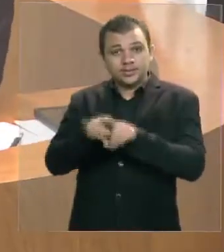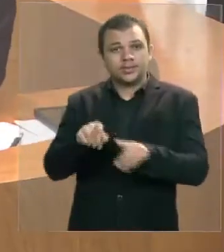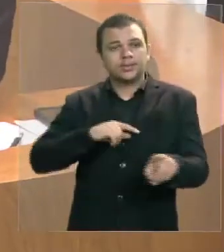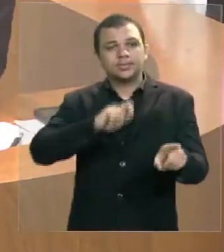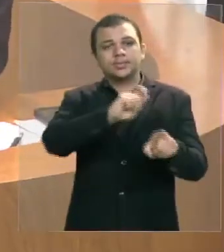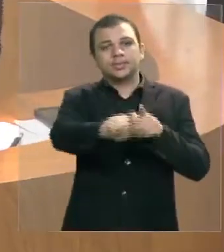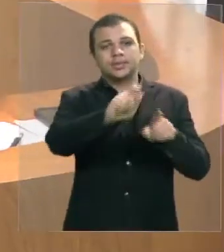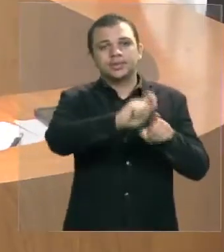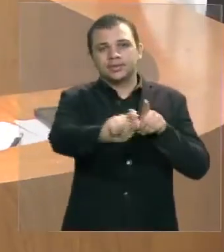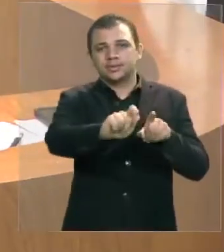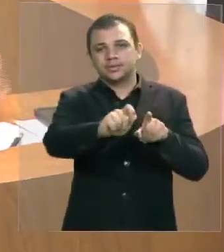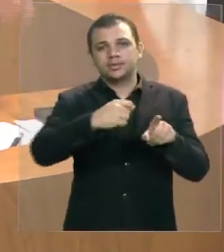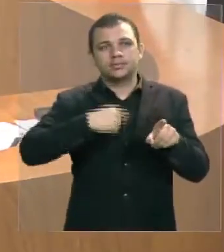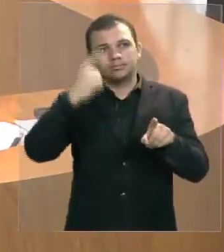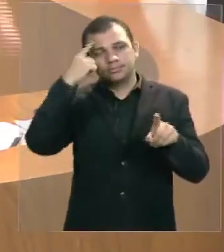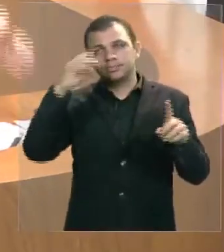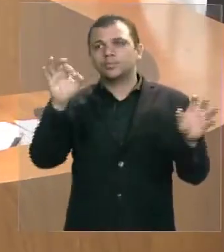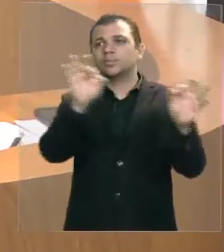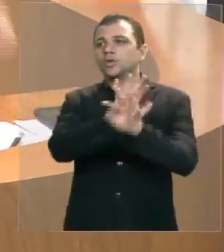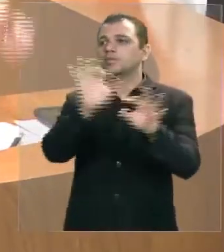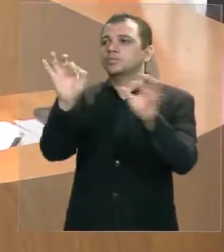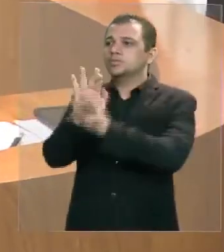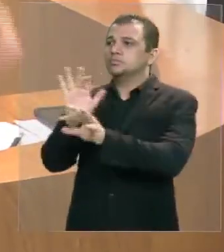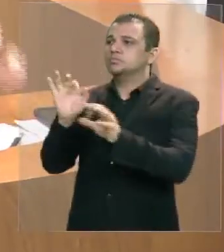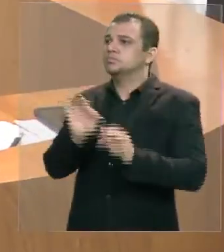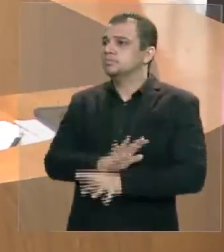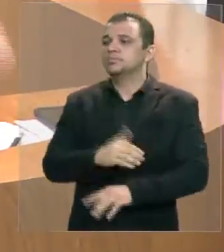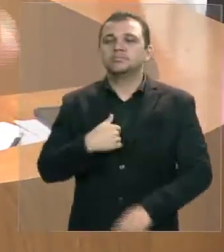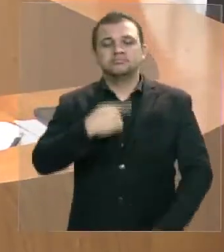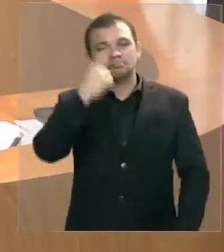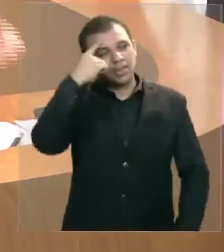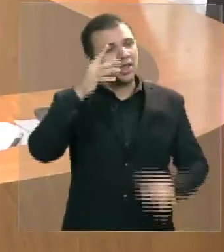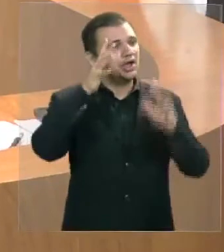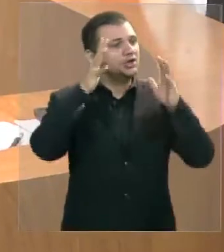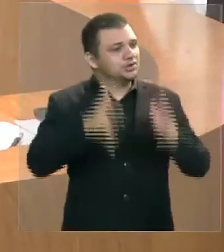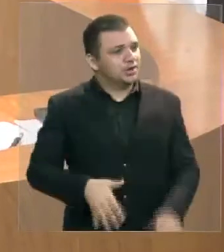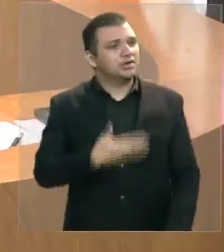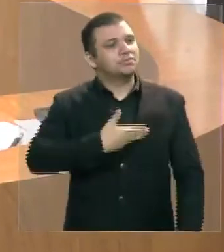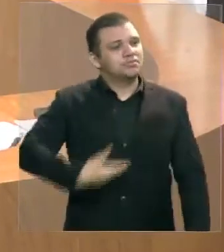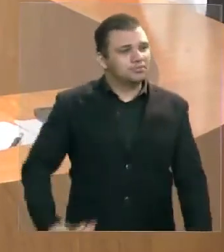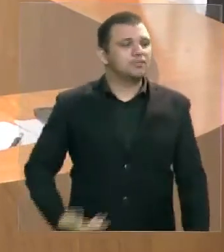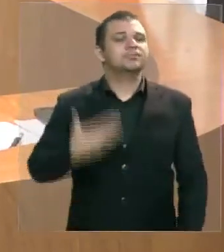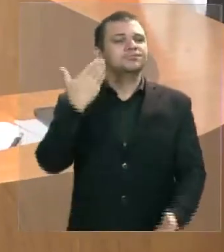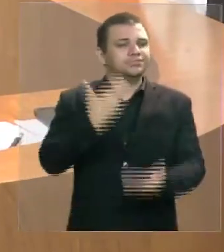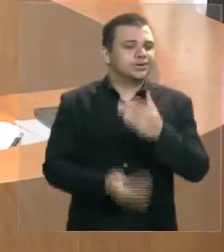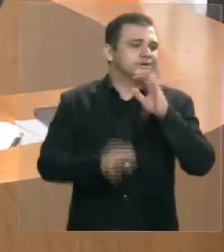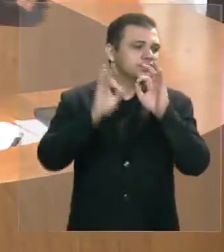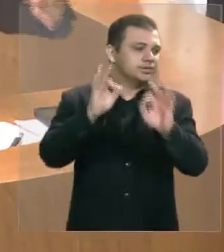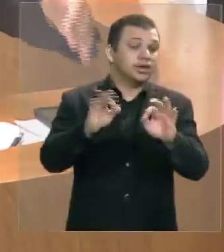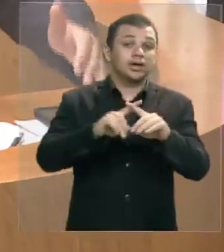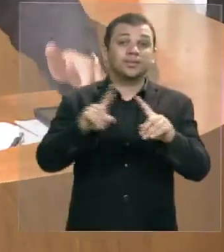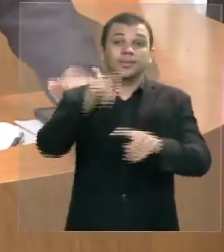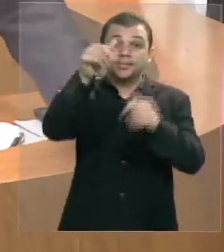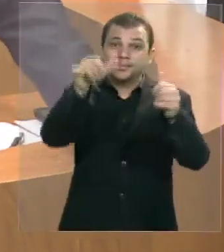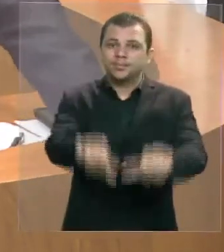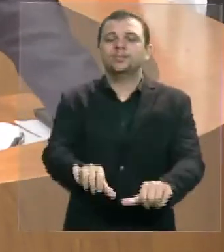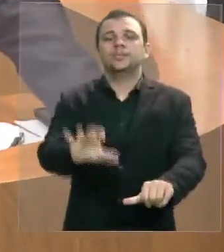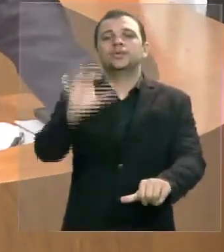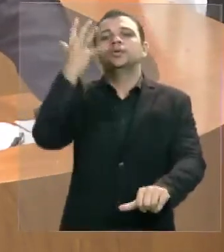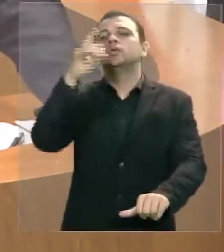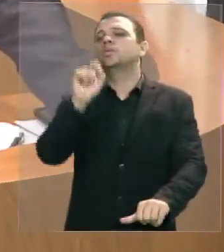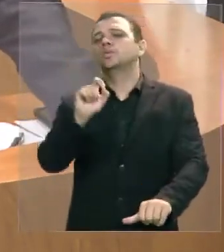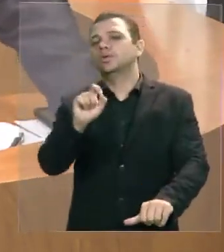tudo. Pensei que tinha visto que era um governo fadado ao fracasso. Mas ainda veio coisa pior.